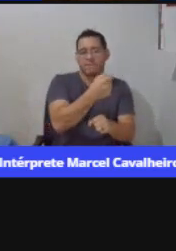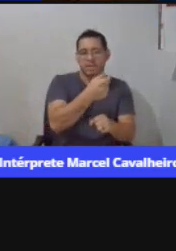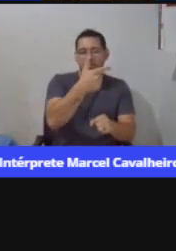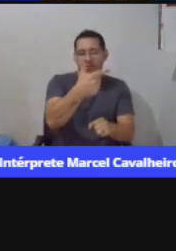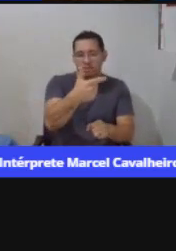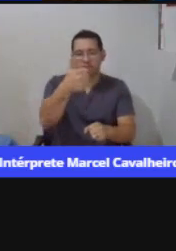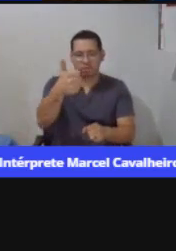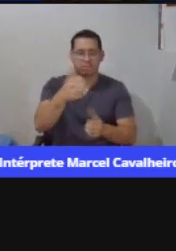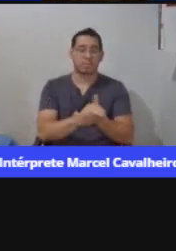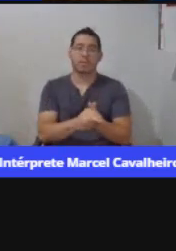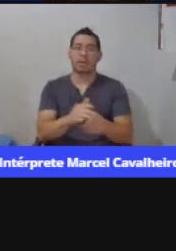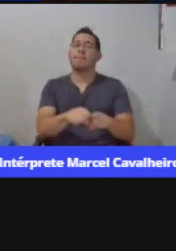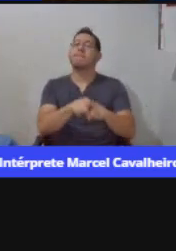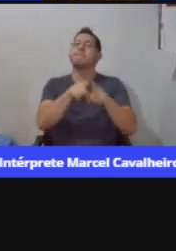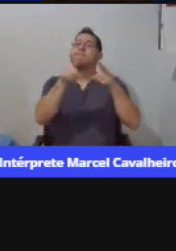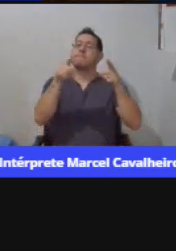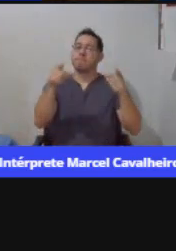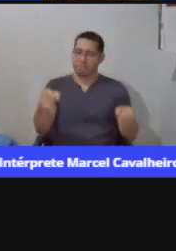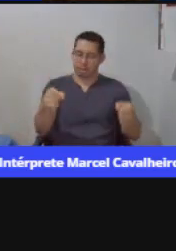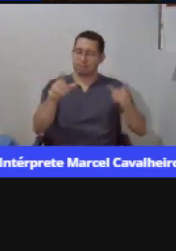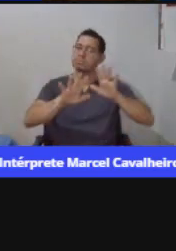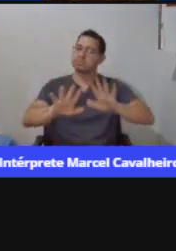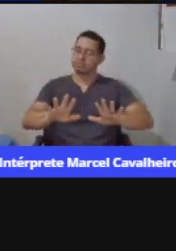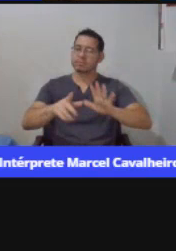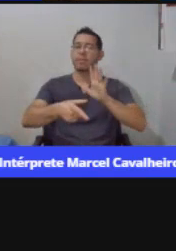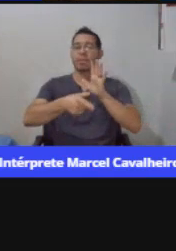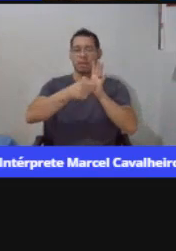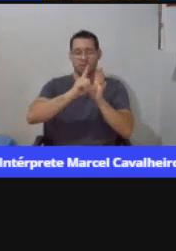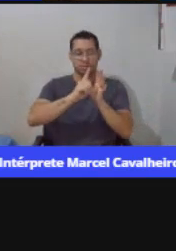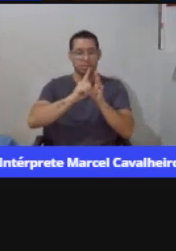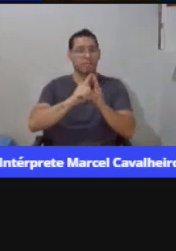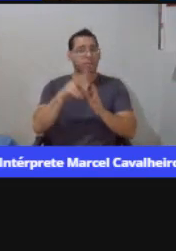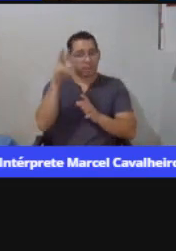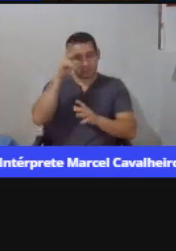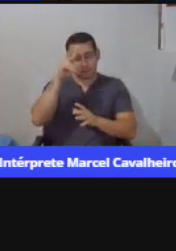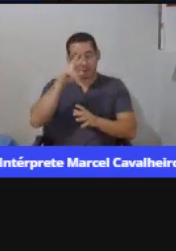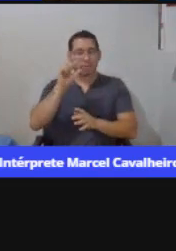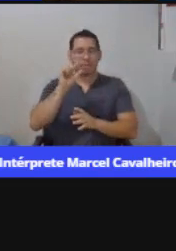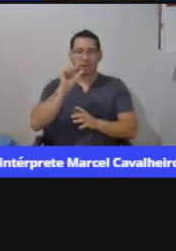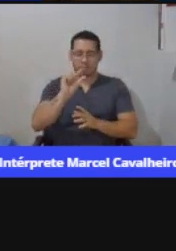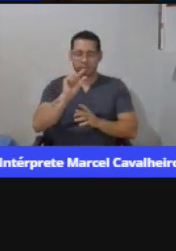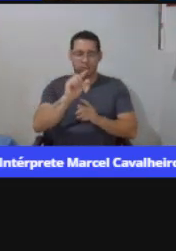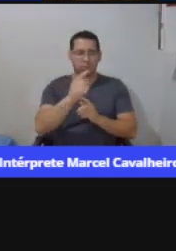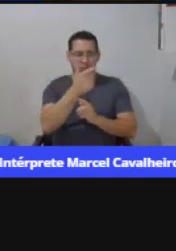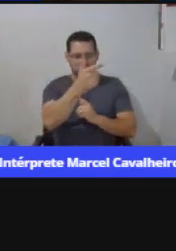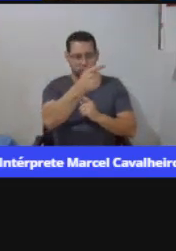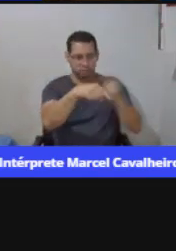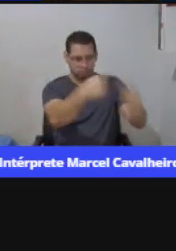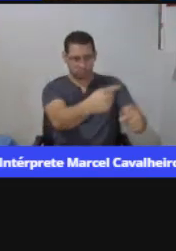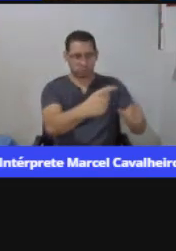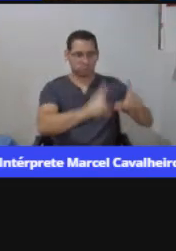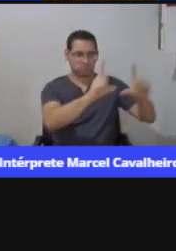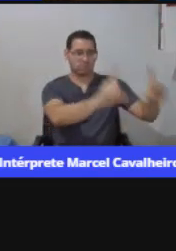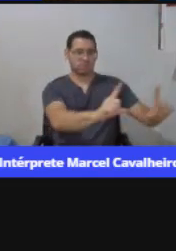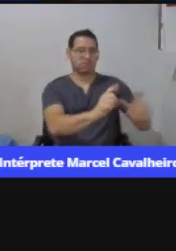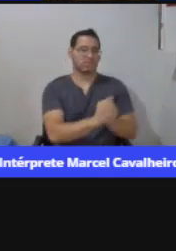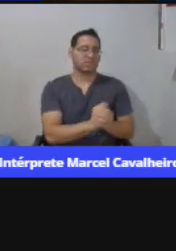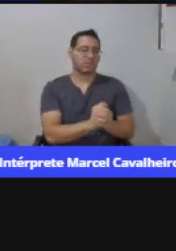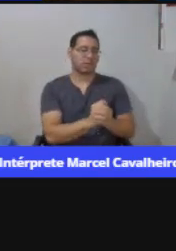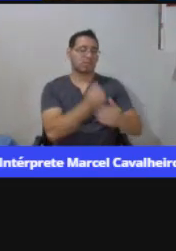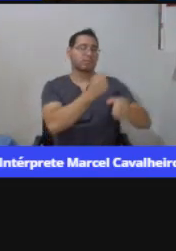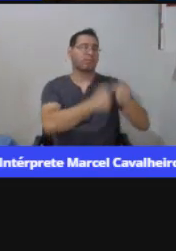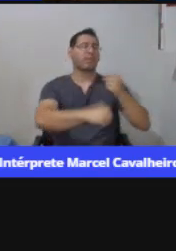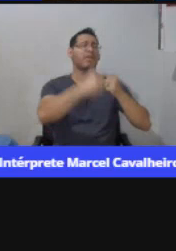Mas, antes disso, nós vamos relembrar um pouco, no próximo slide, lá em